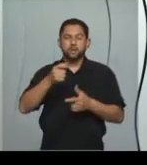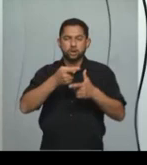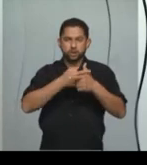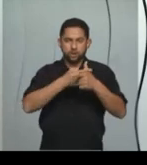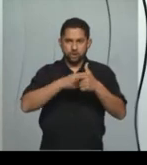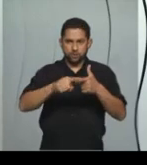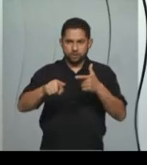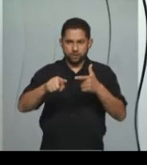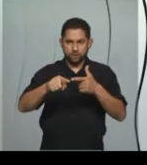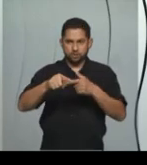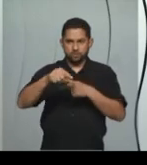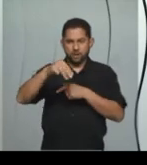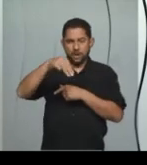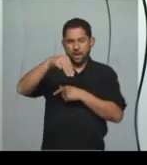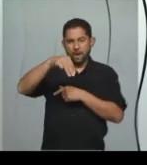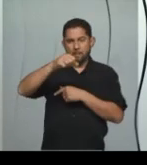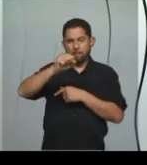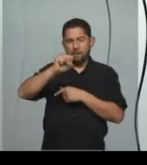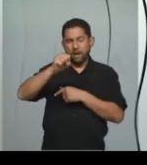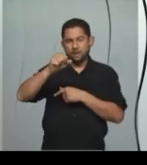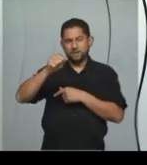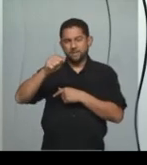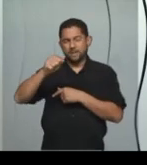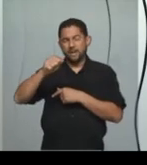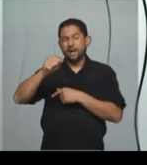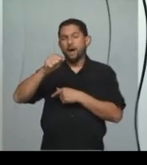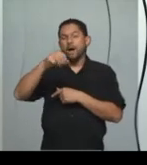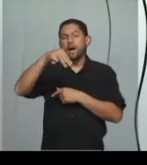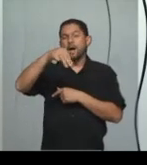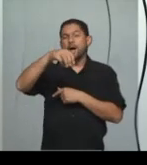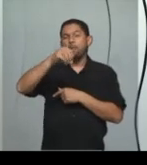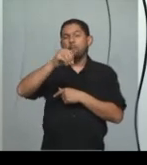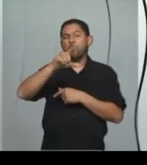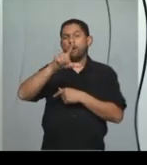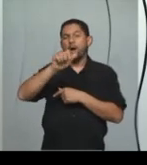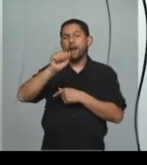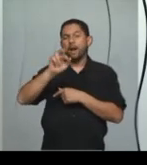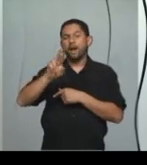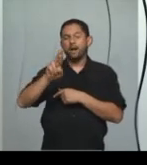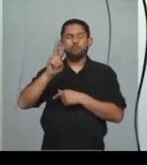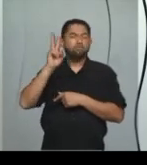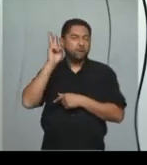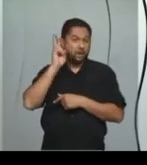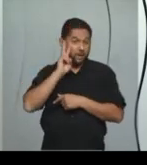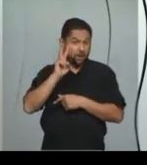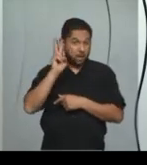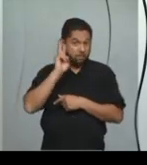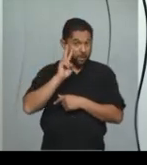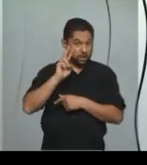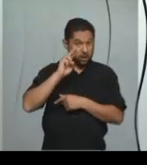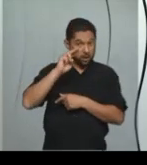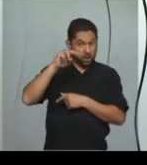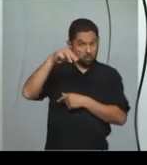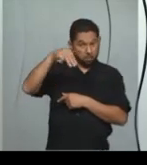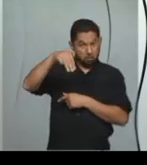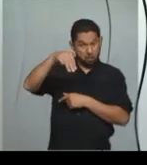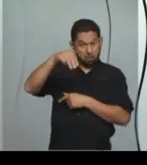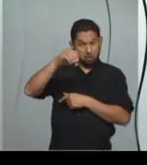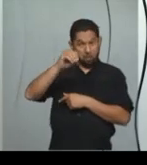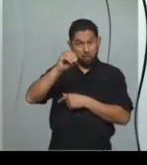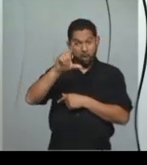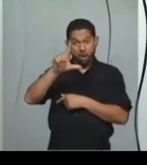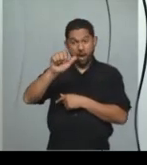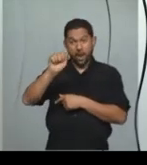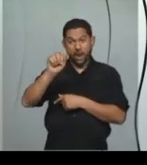molar. Lembrando que essa massa molar aqui, gente, ela precisa